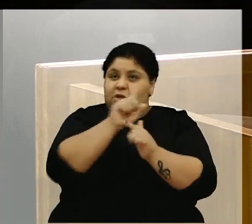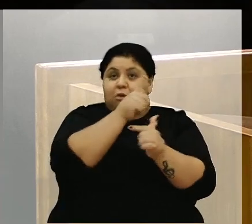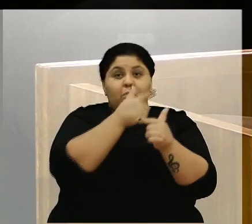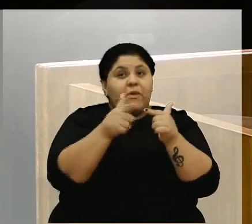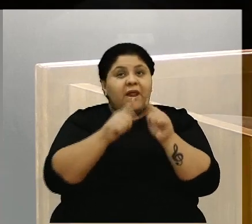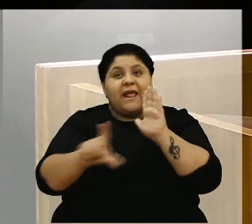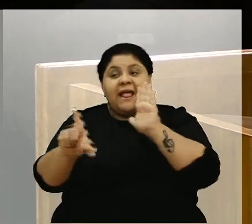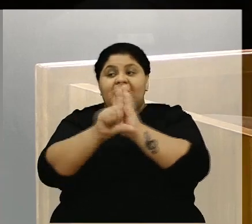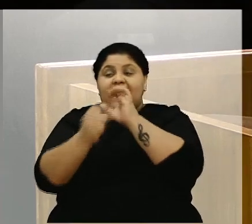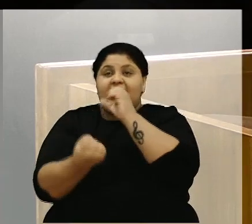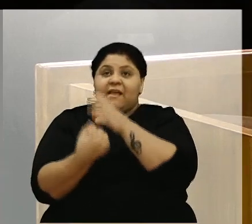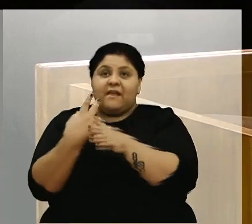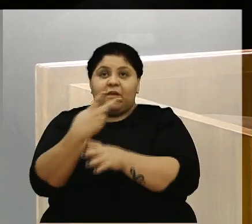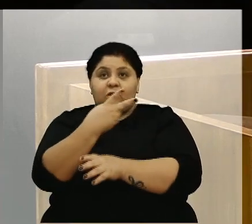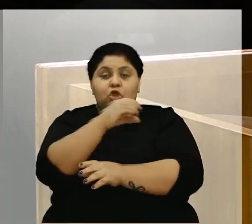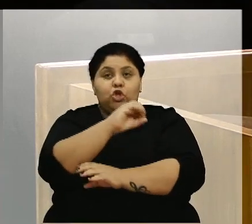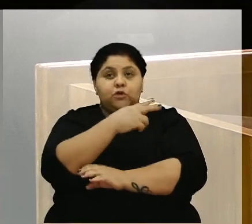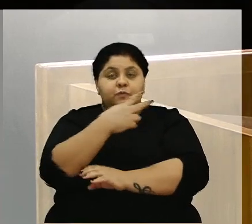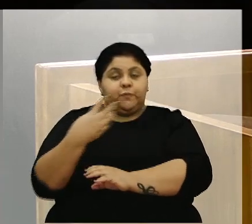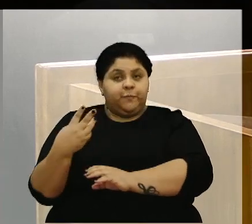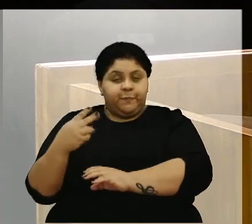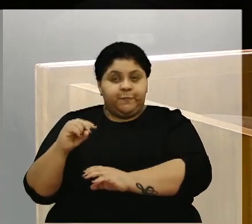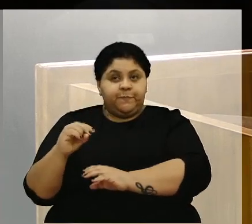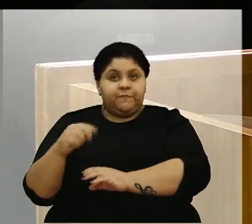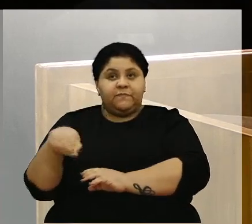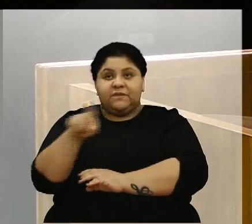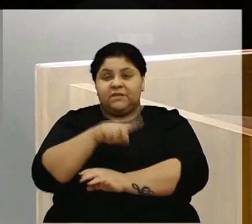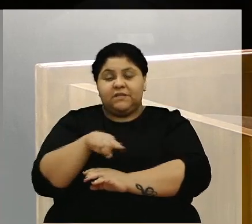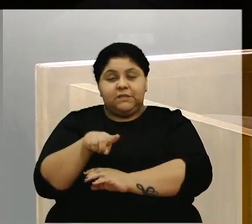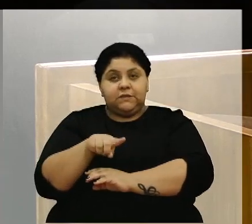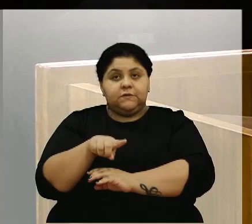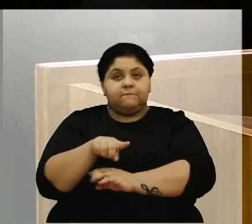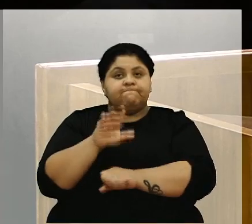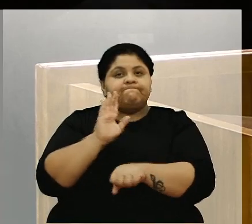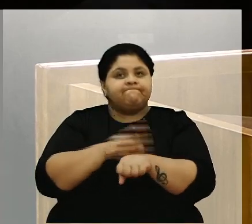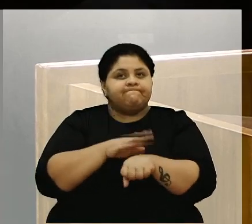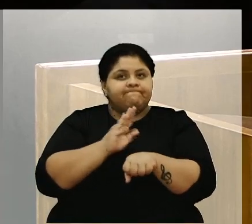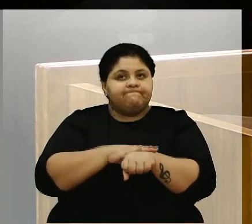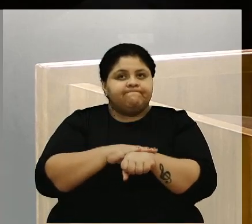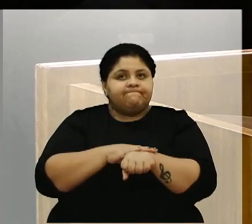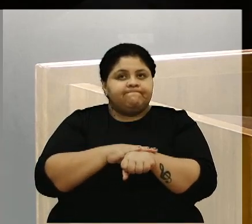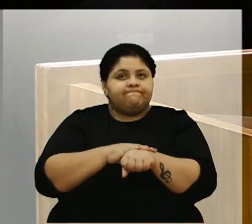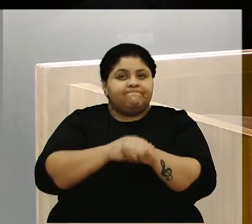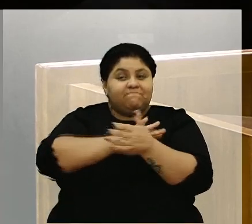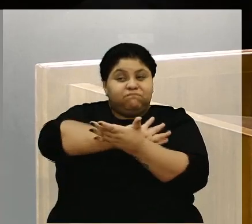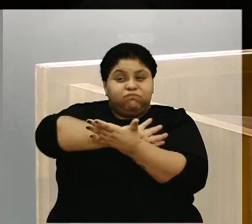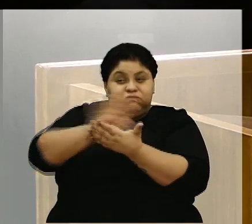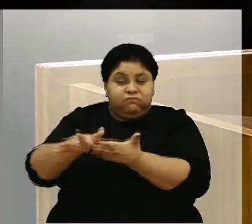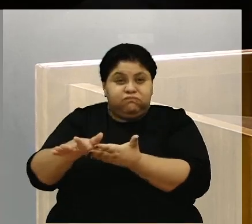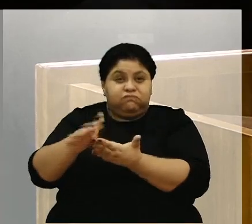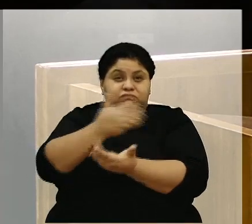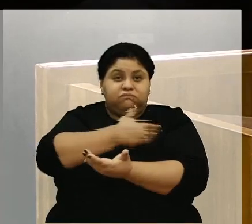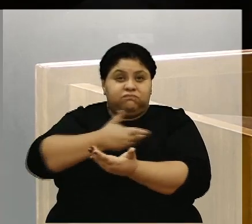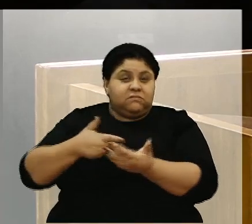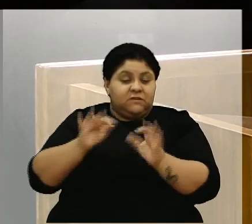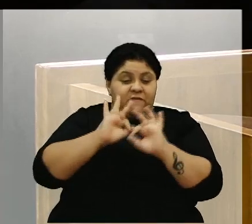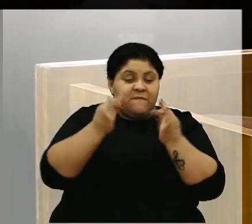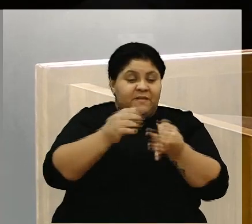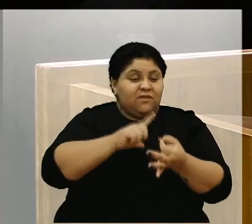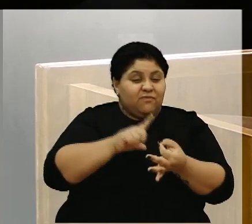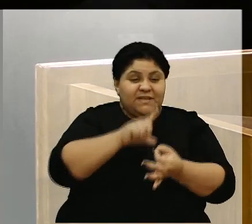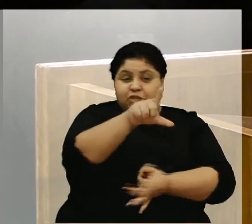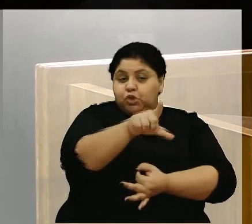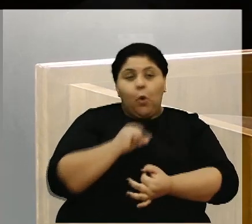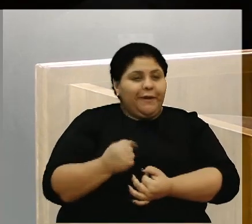foi criada em 2020 e a gente está num momento de calamidade pública, onde a família ela não tem muita